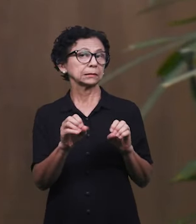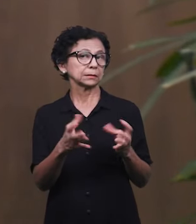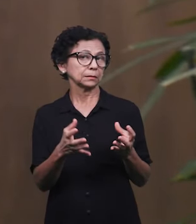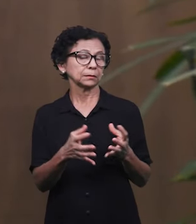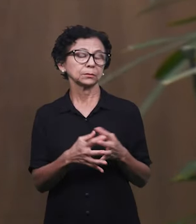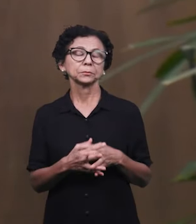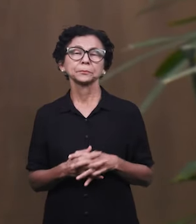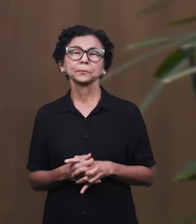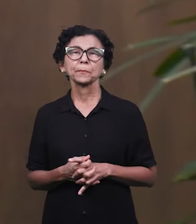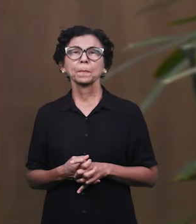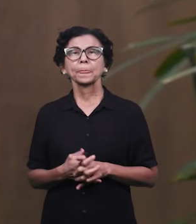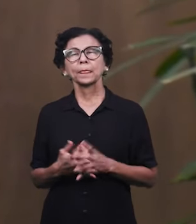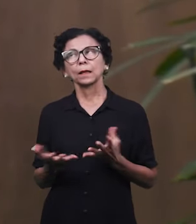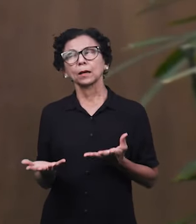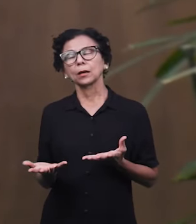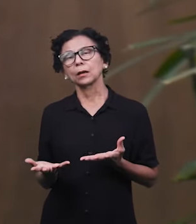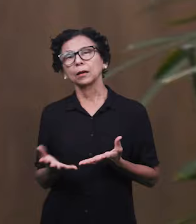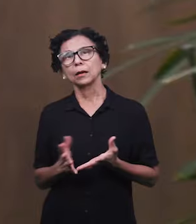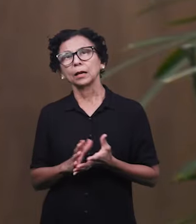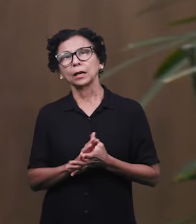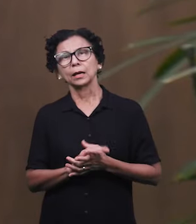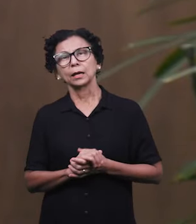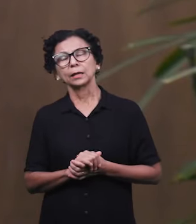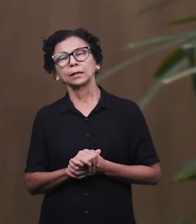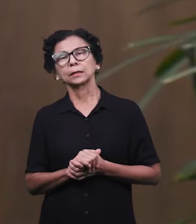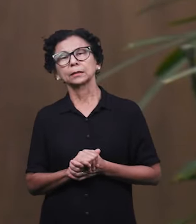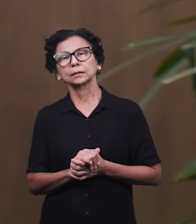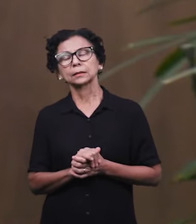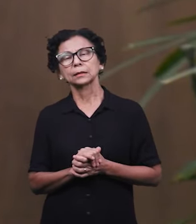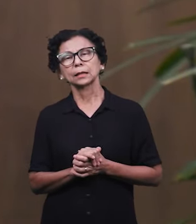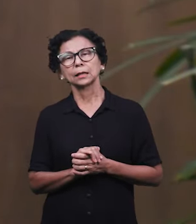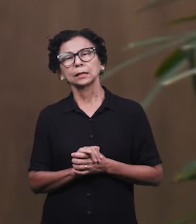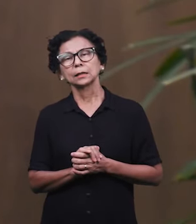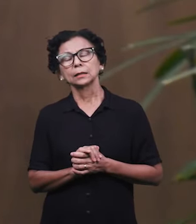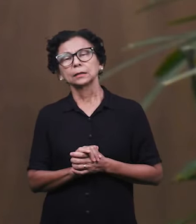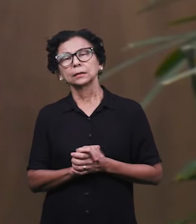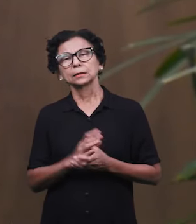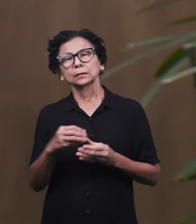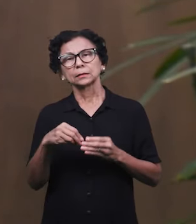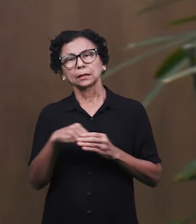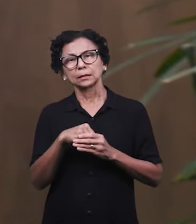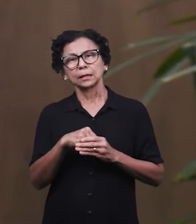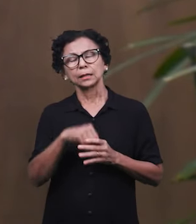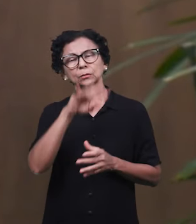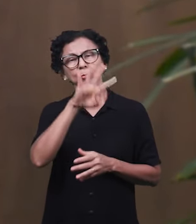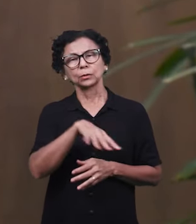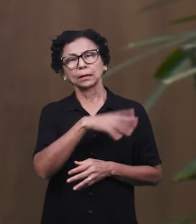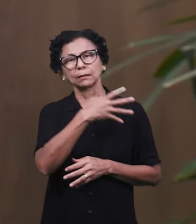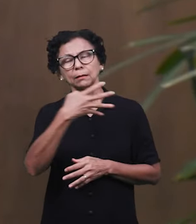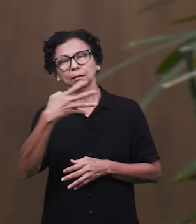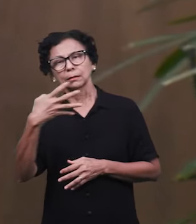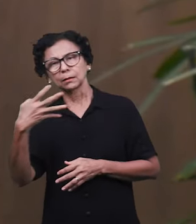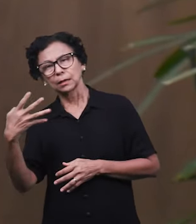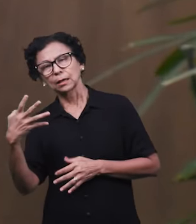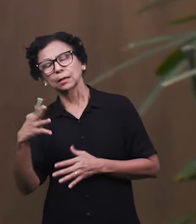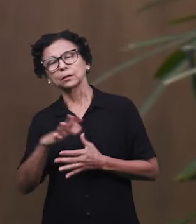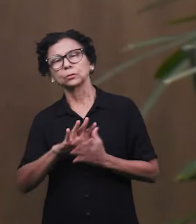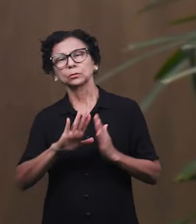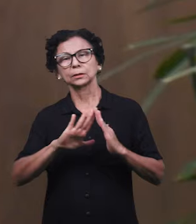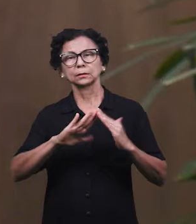curricular, e existe também aquelas questões que estão dentro do debate da academia, né, que são áreas da ciência